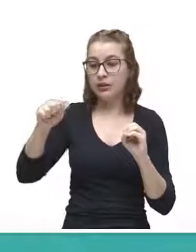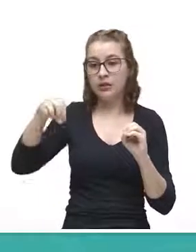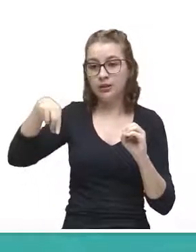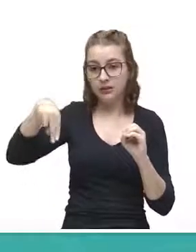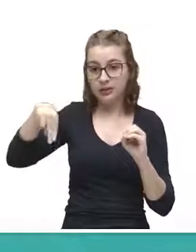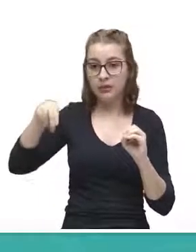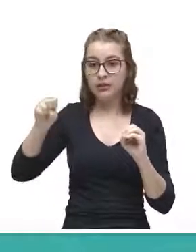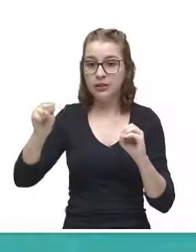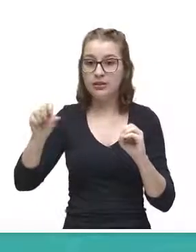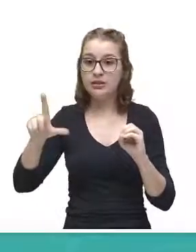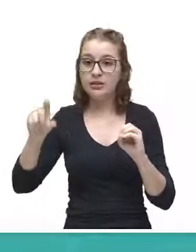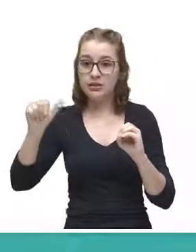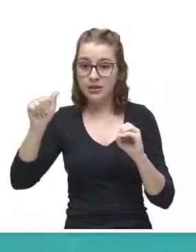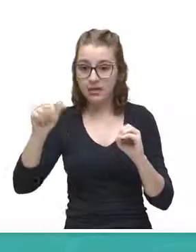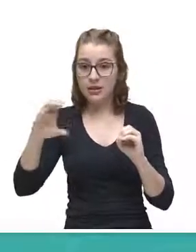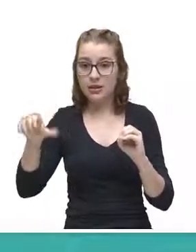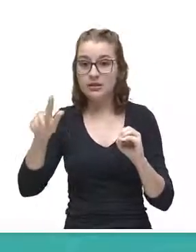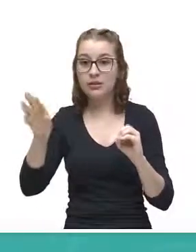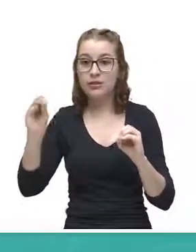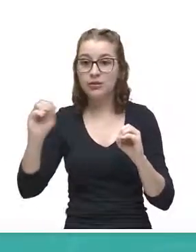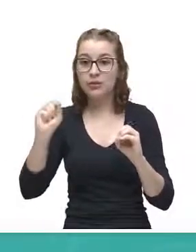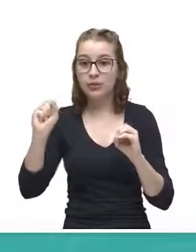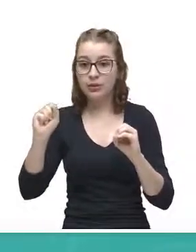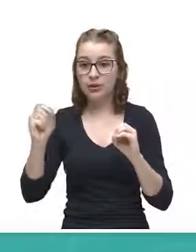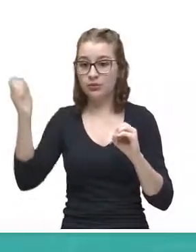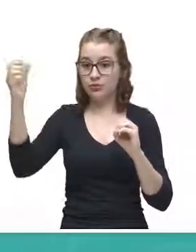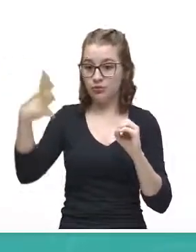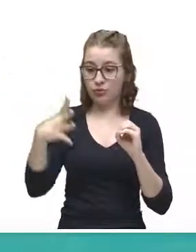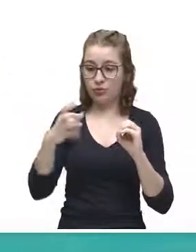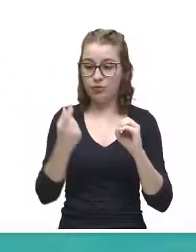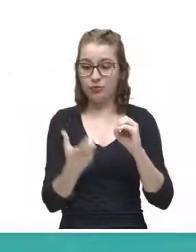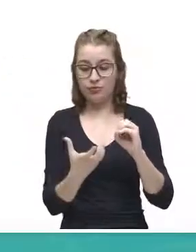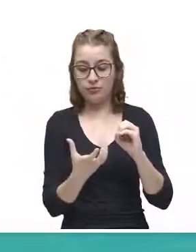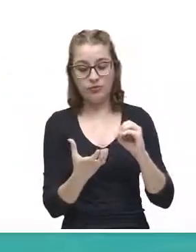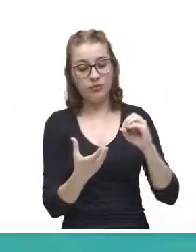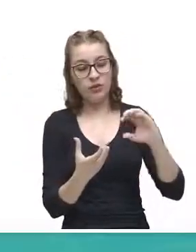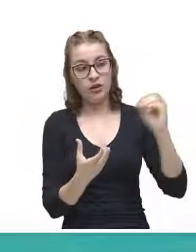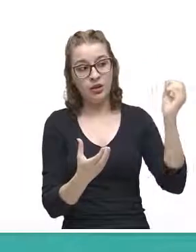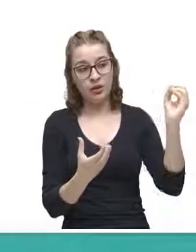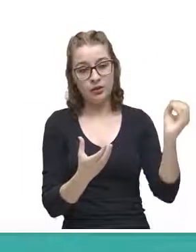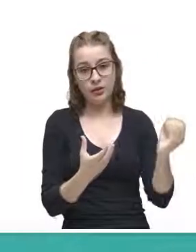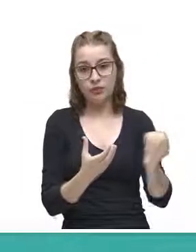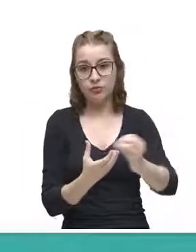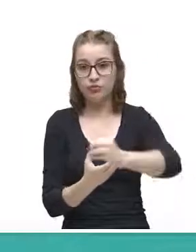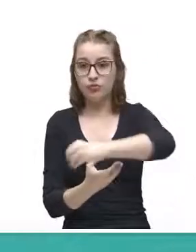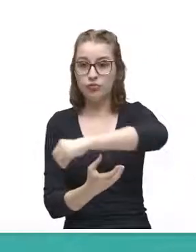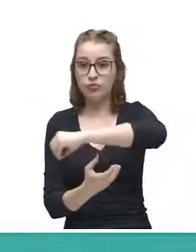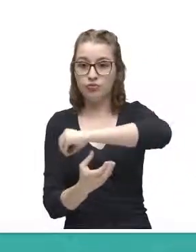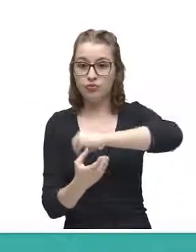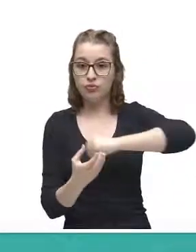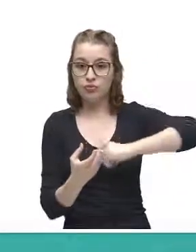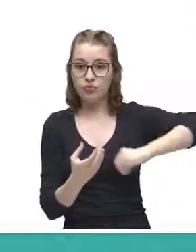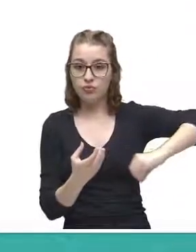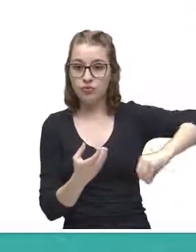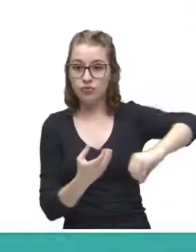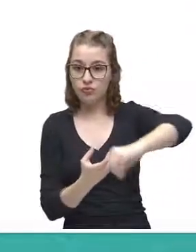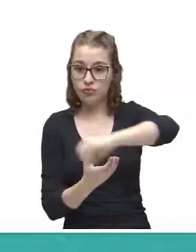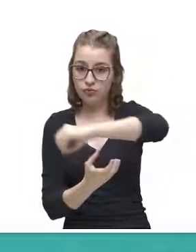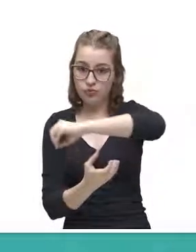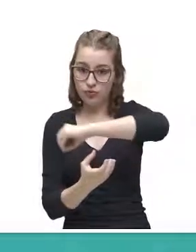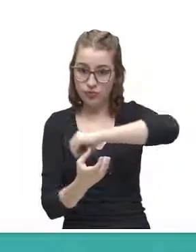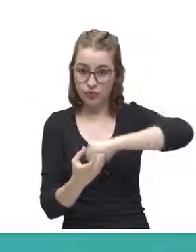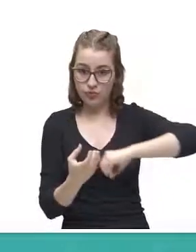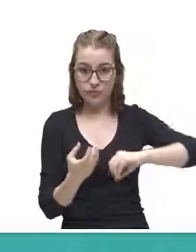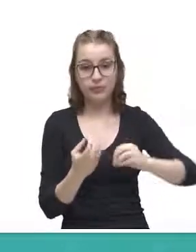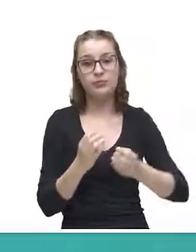certo? Então, o eixo terrestre ele vai estar ligeiramente inclinado. A duração, né, de uma volta que a gente pode